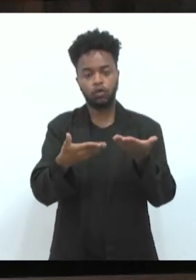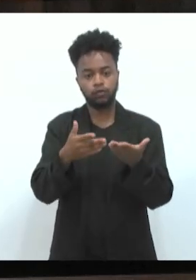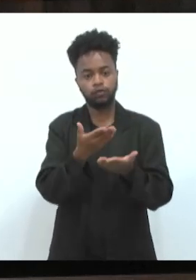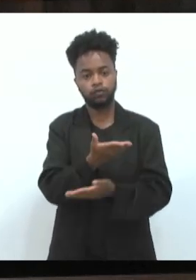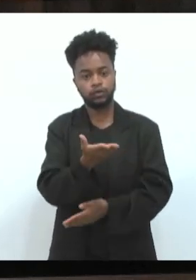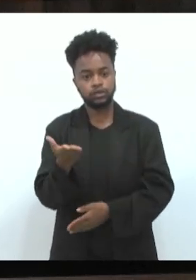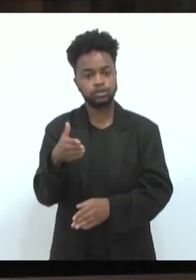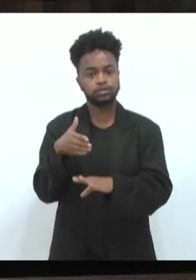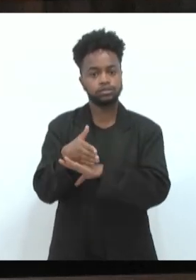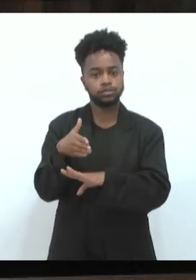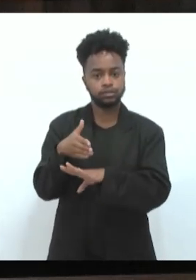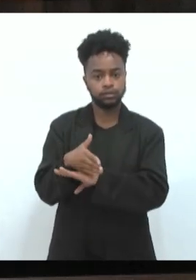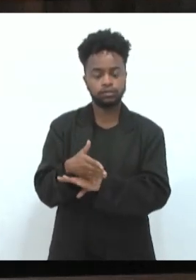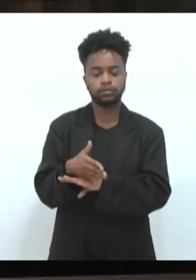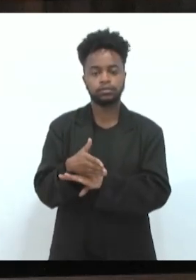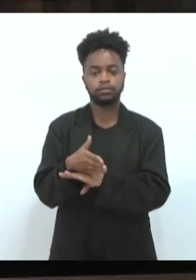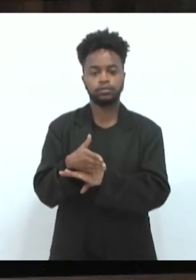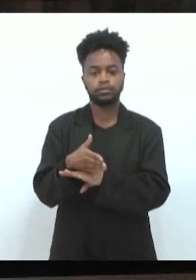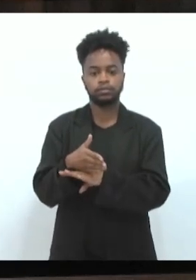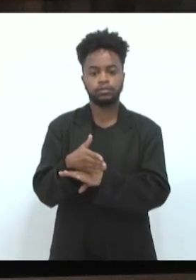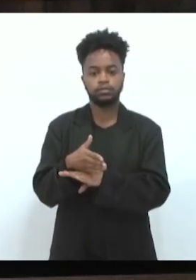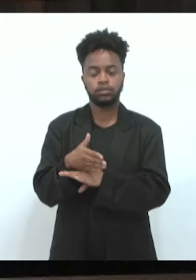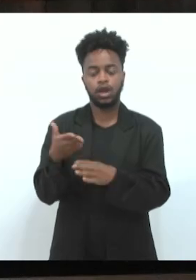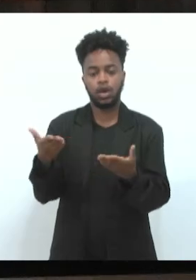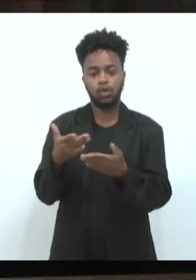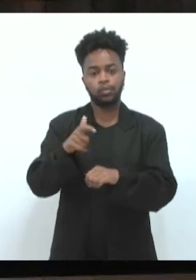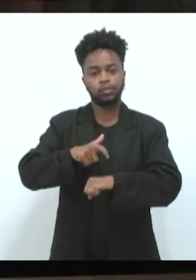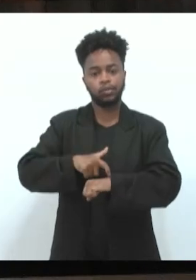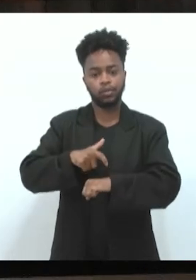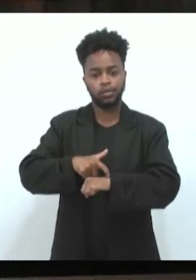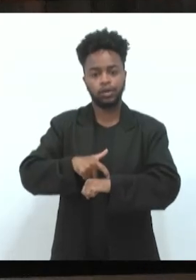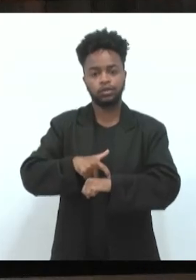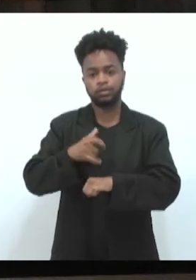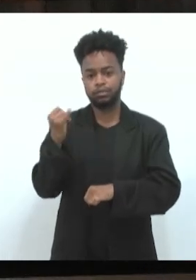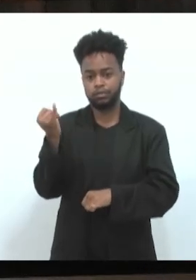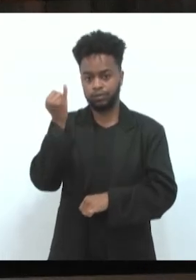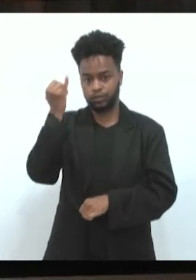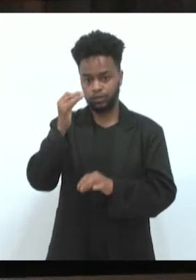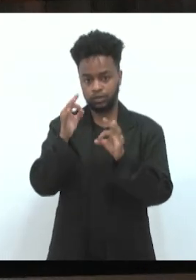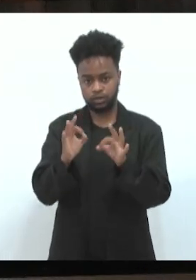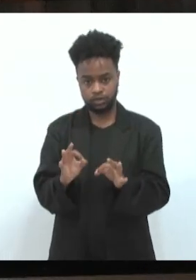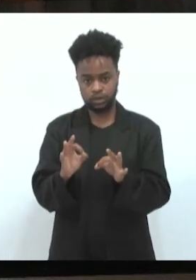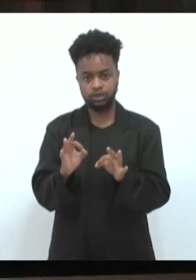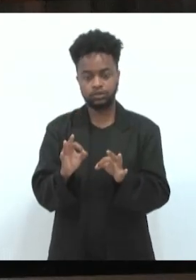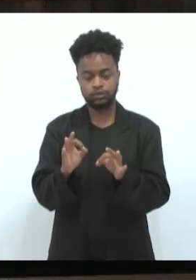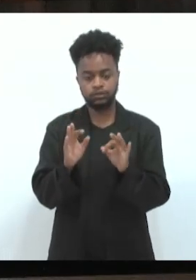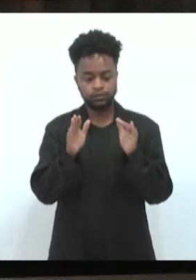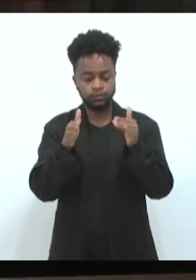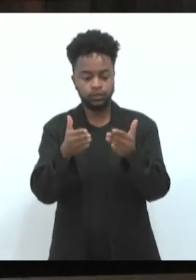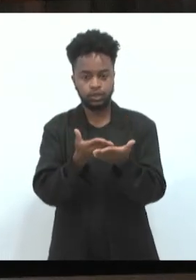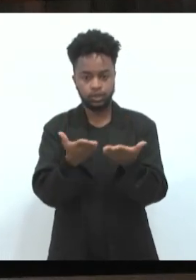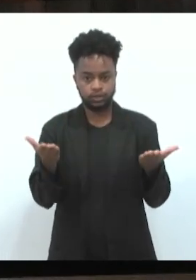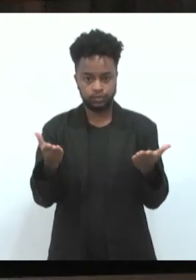para participar também deste momento que é muito importante para todos nós. Então,